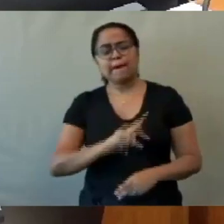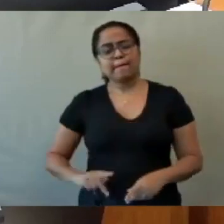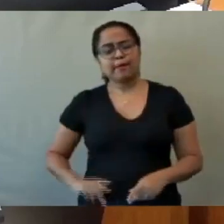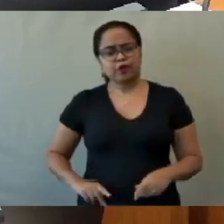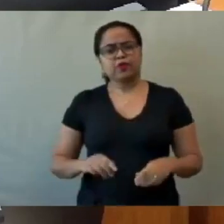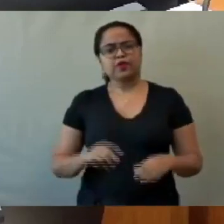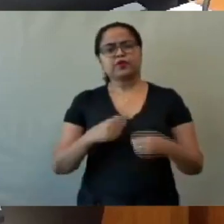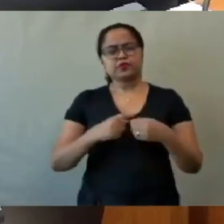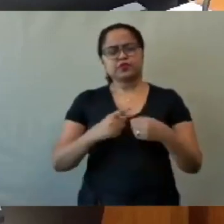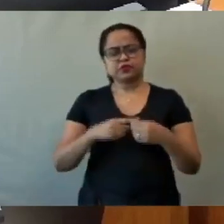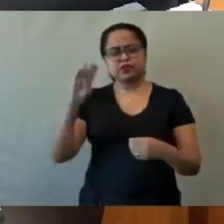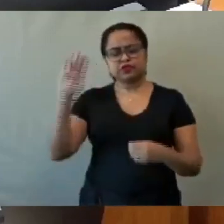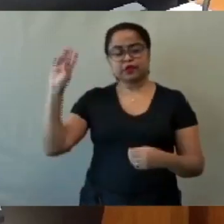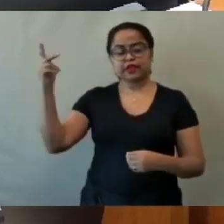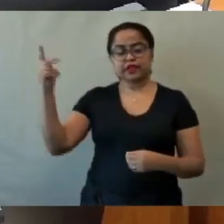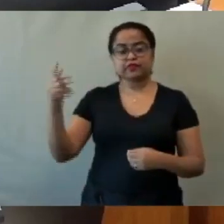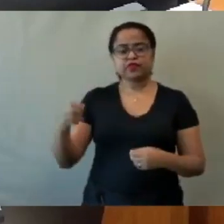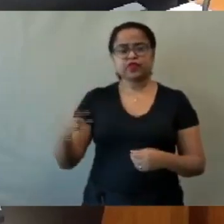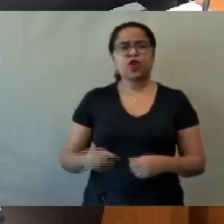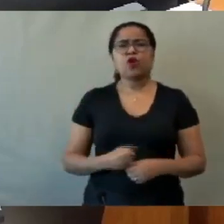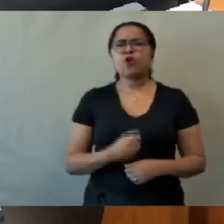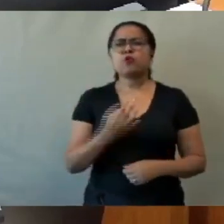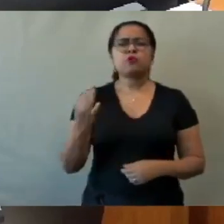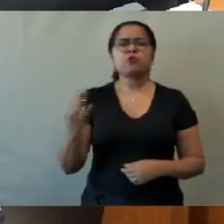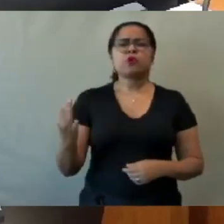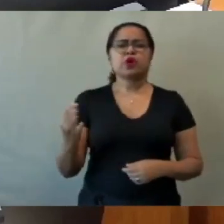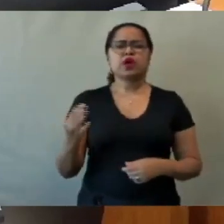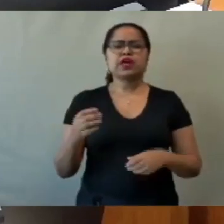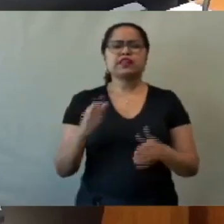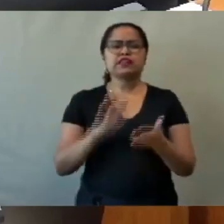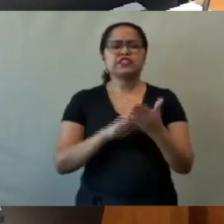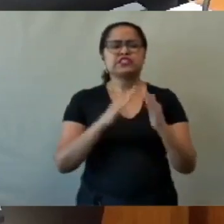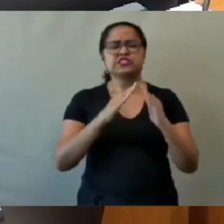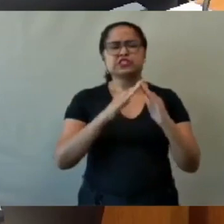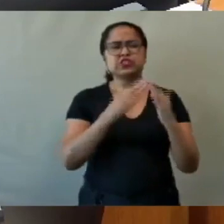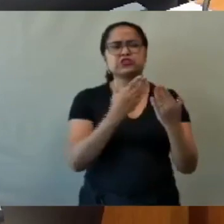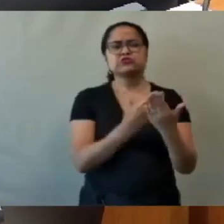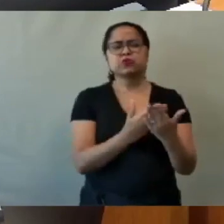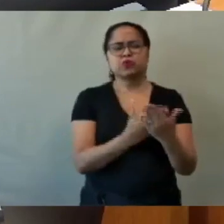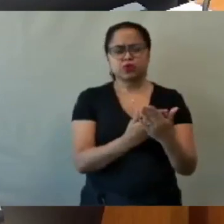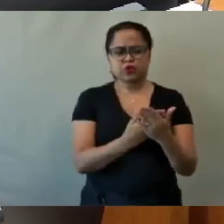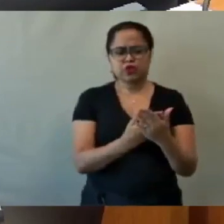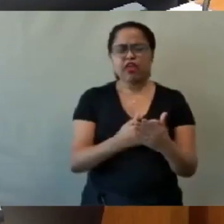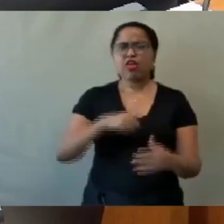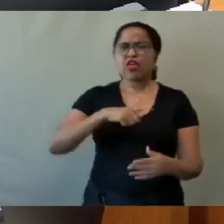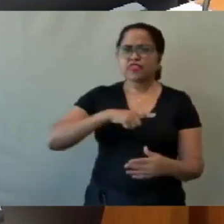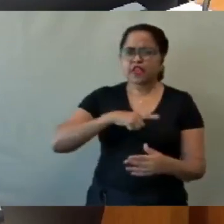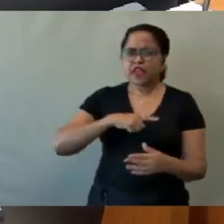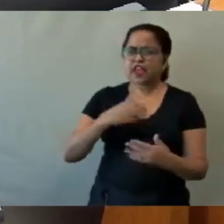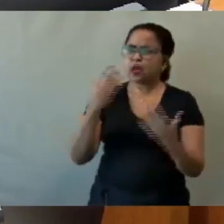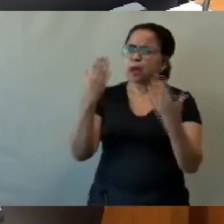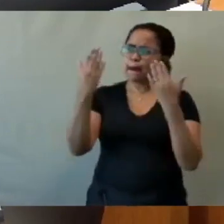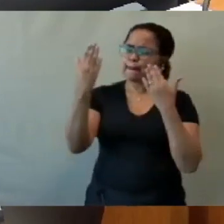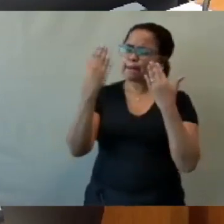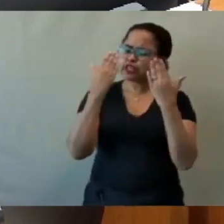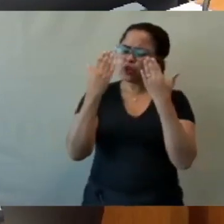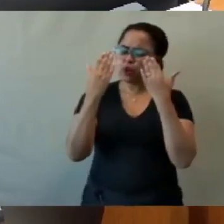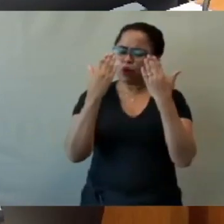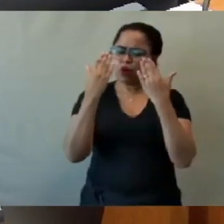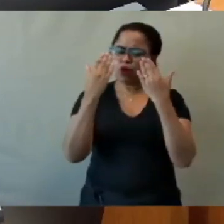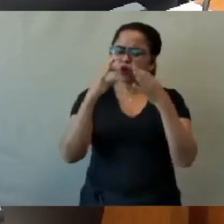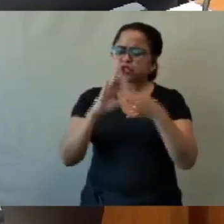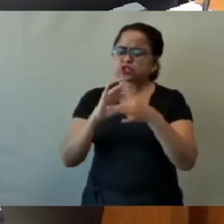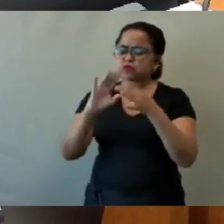1. Quantas escolas públicas possuem psicólogo à disposição dos alunos?